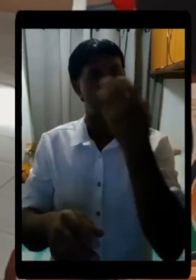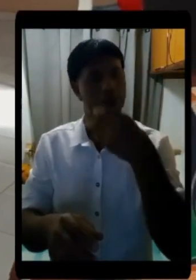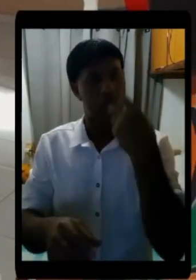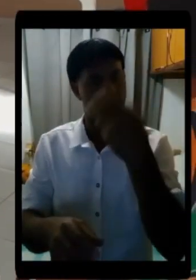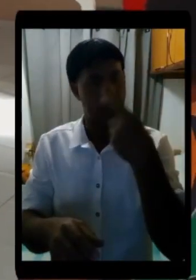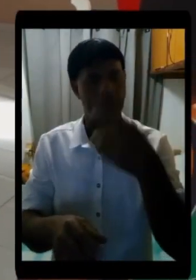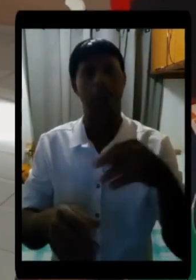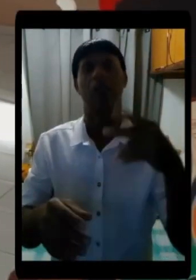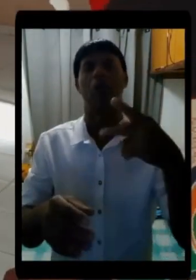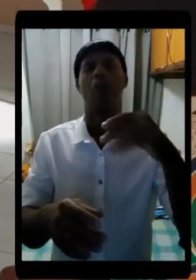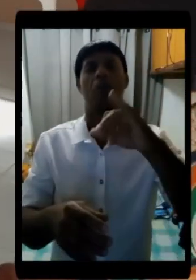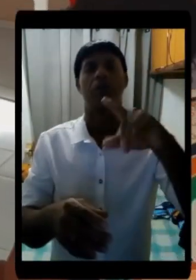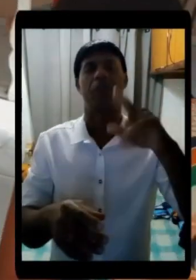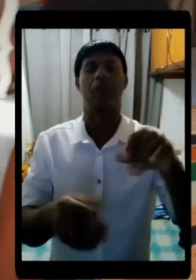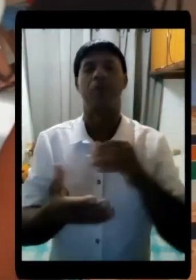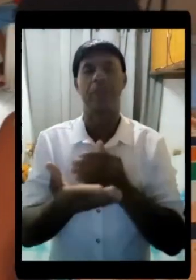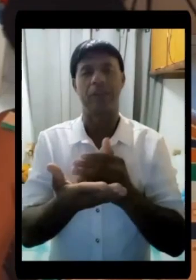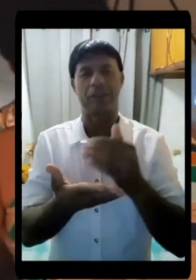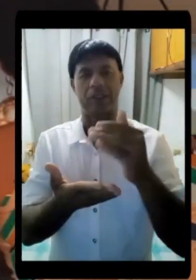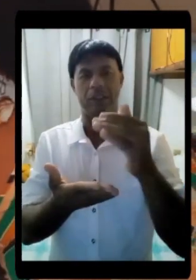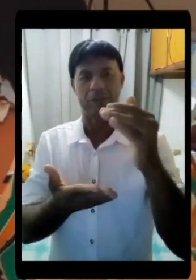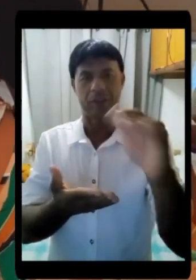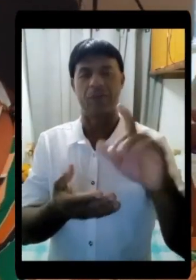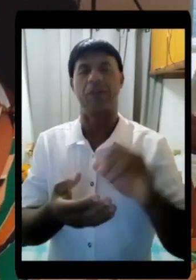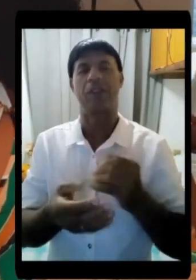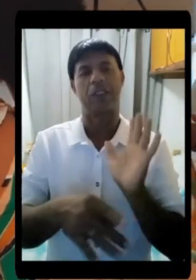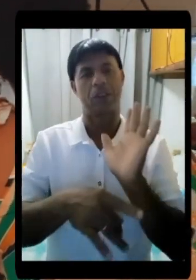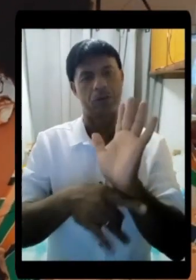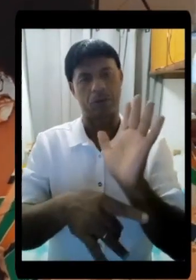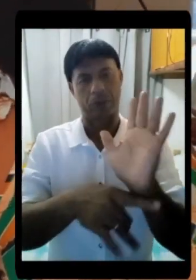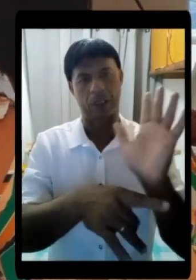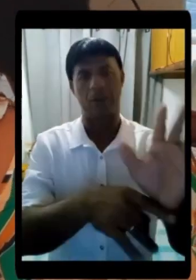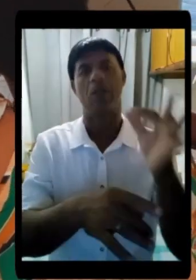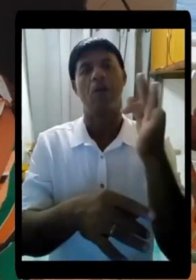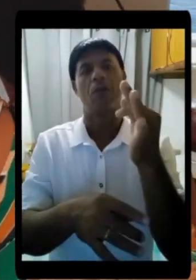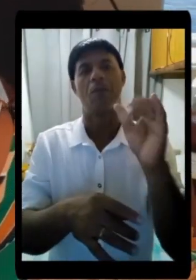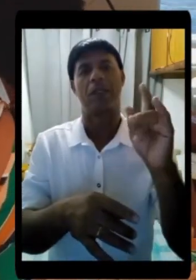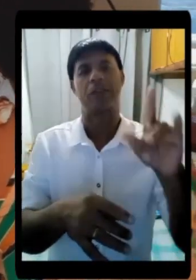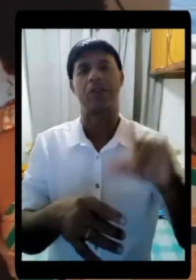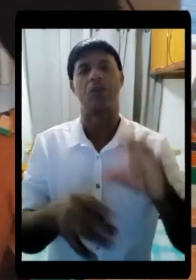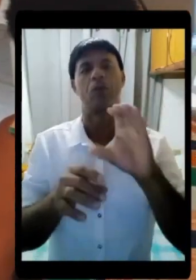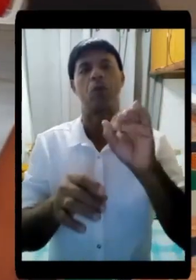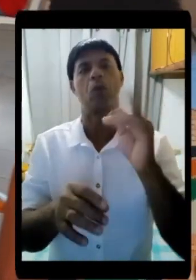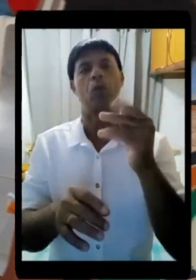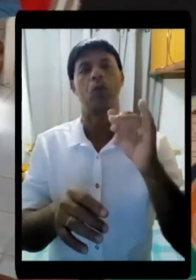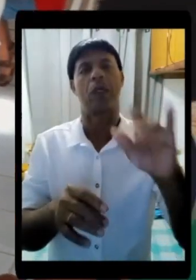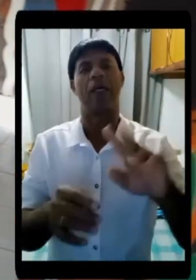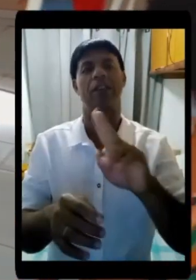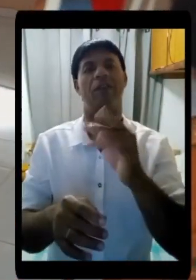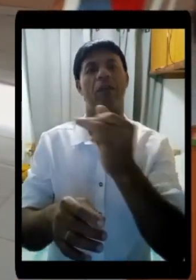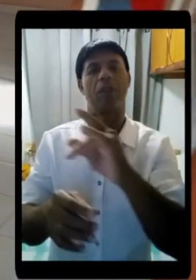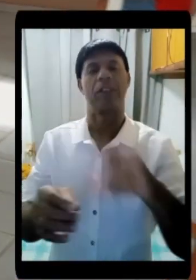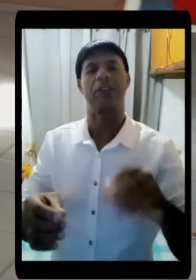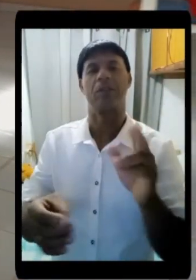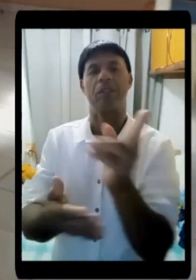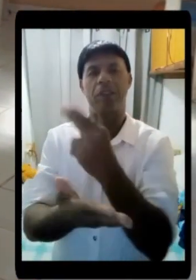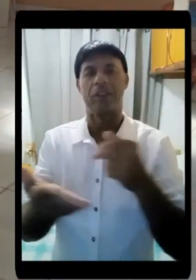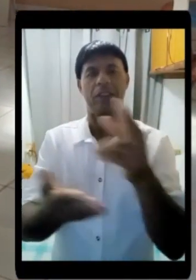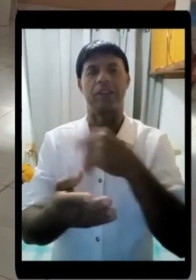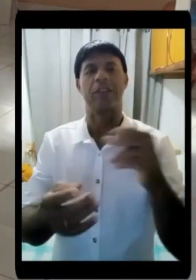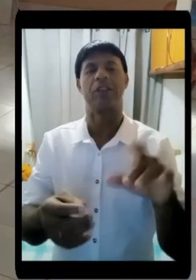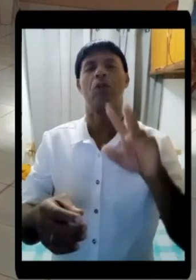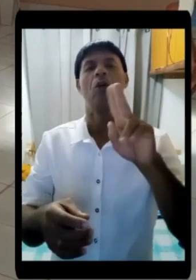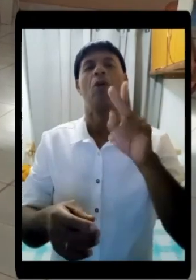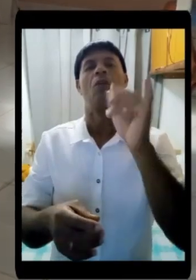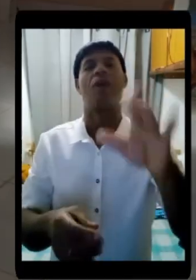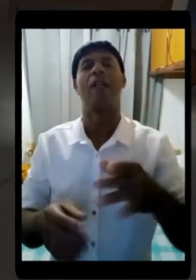projeto Encantos da Bacia é uma iniciativa que tem contribuído com a formação de agentes culturais e valorização de artistas do Vale